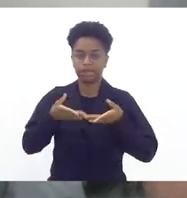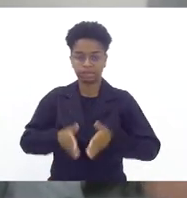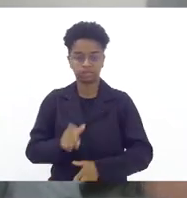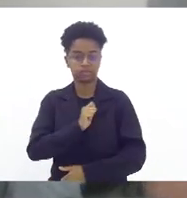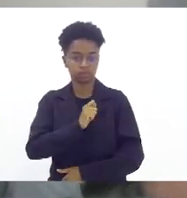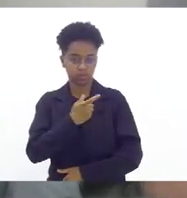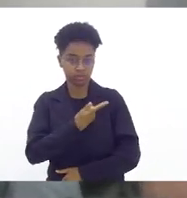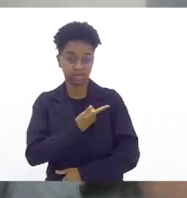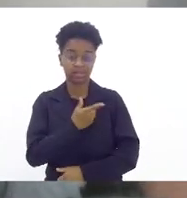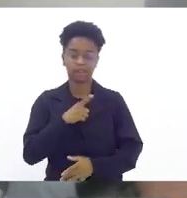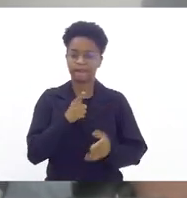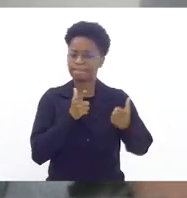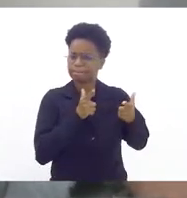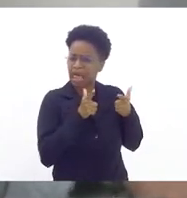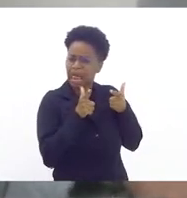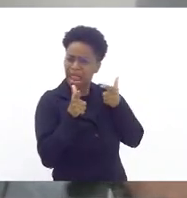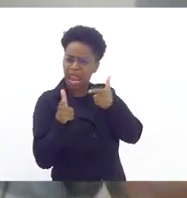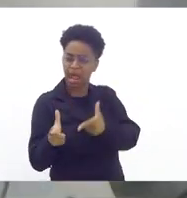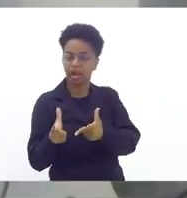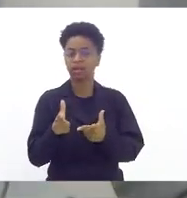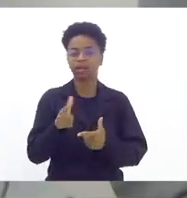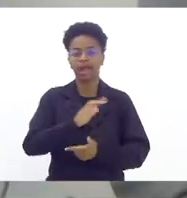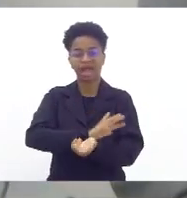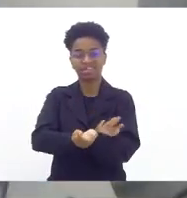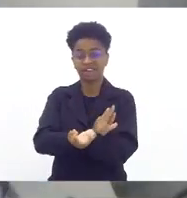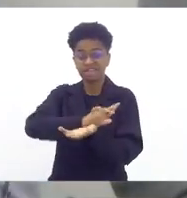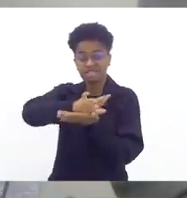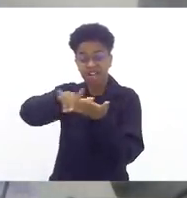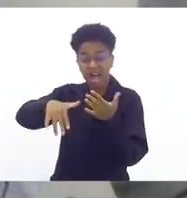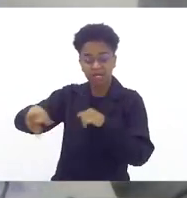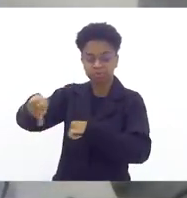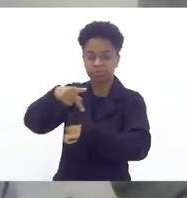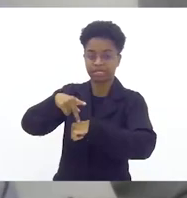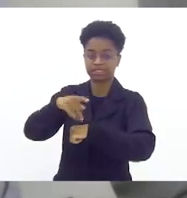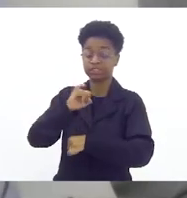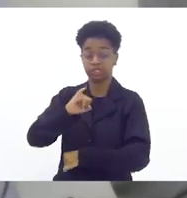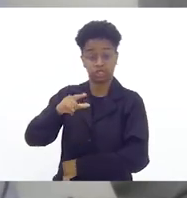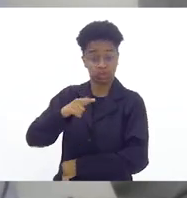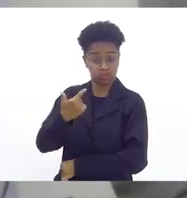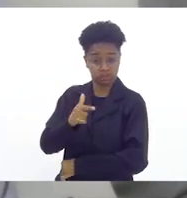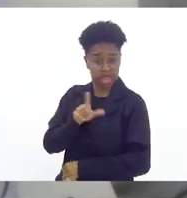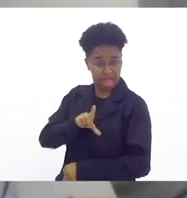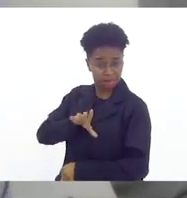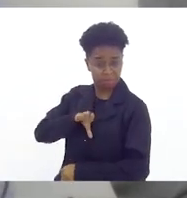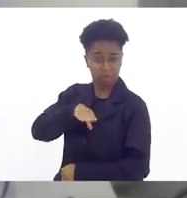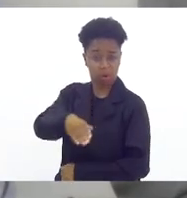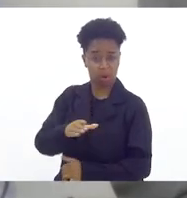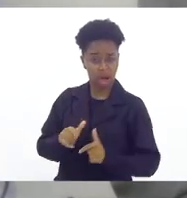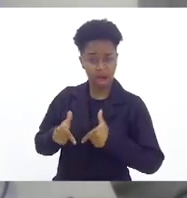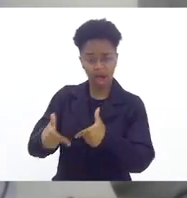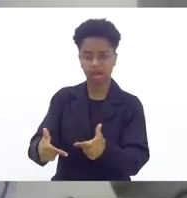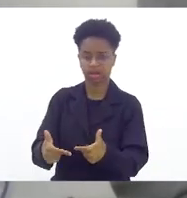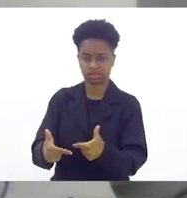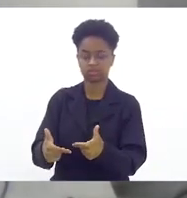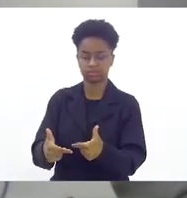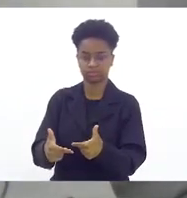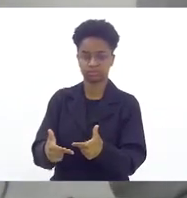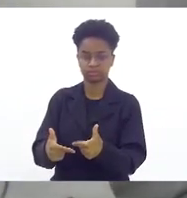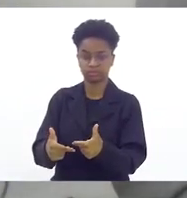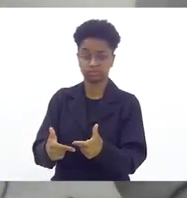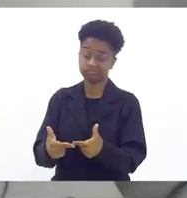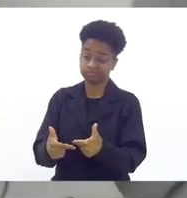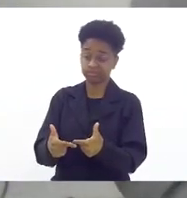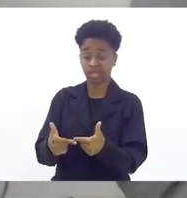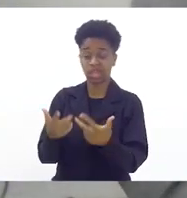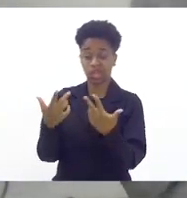objeto de um racismo em vários países. Se não fosse a reação corajosa dele, corajosa dele, ele ia